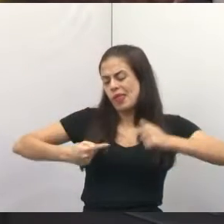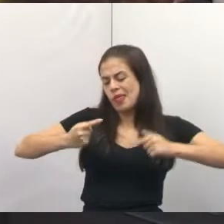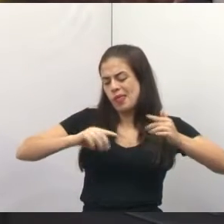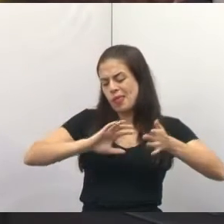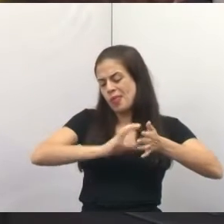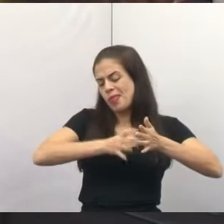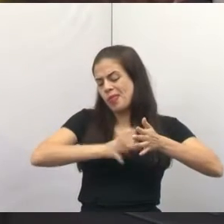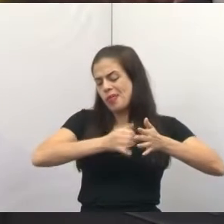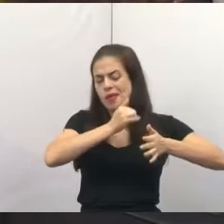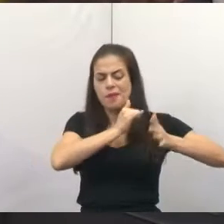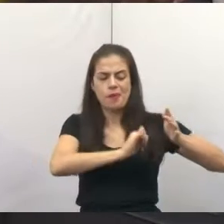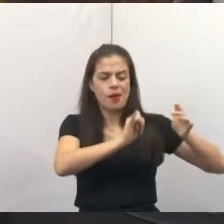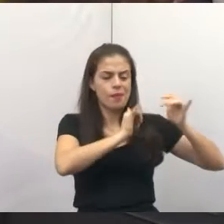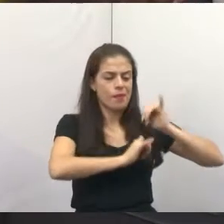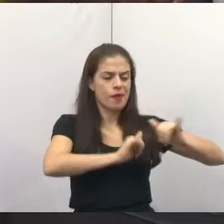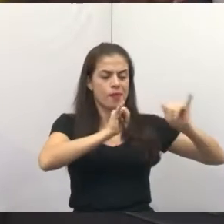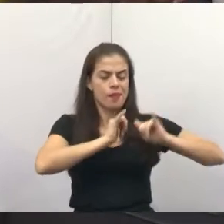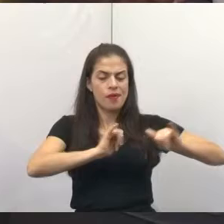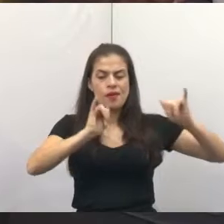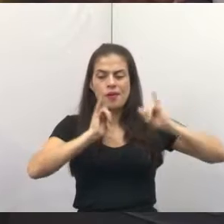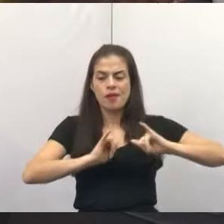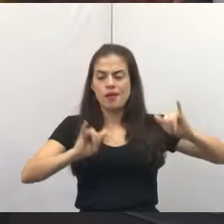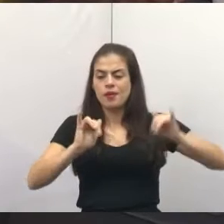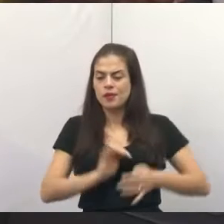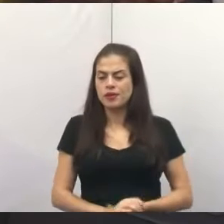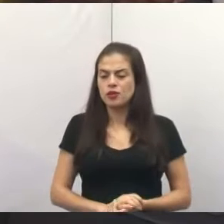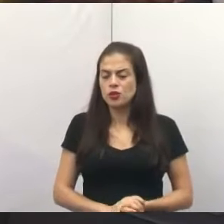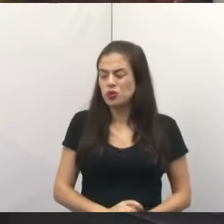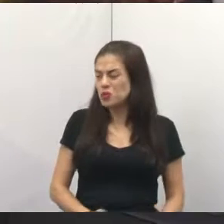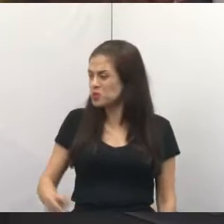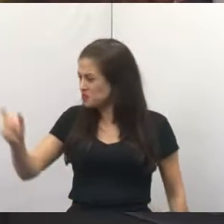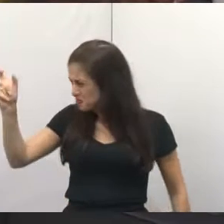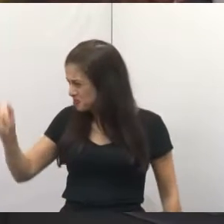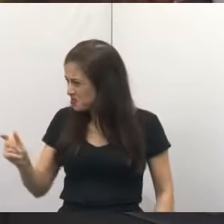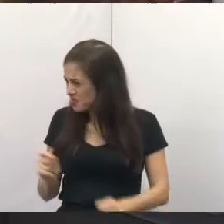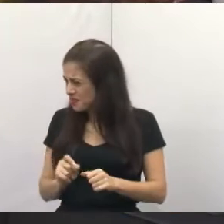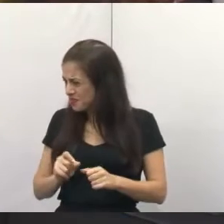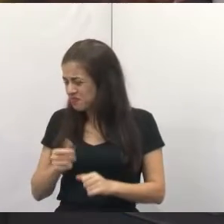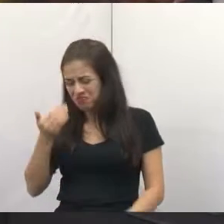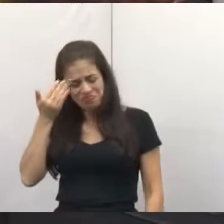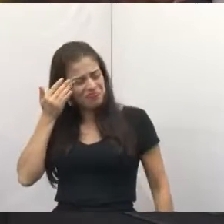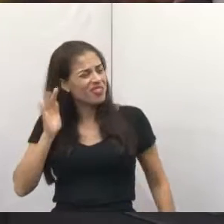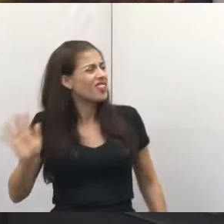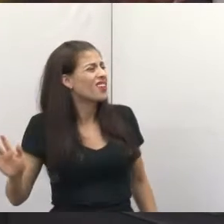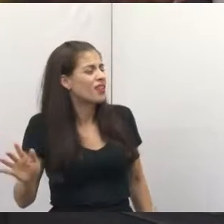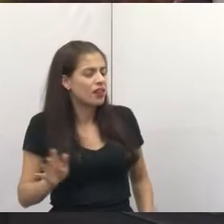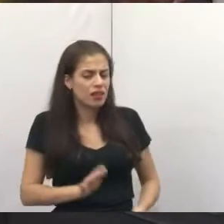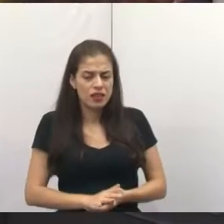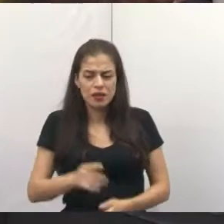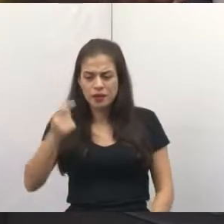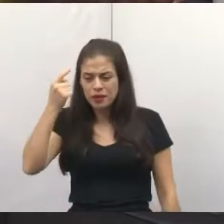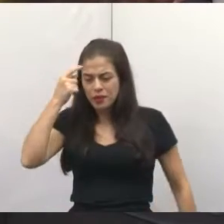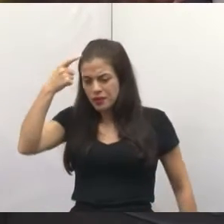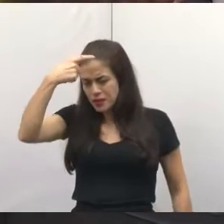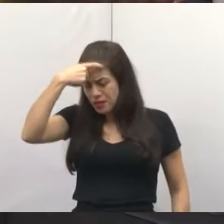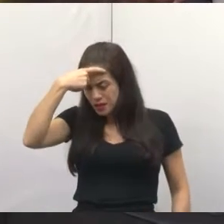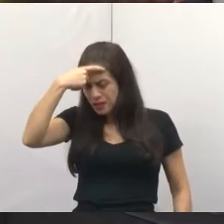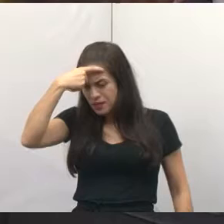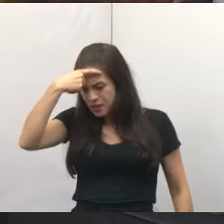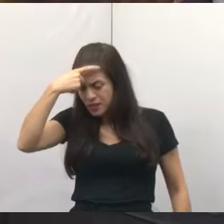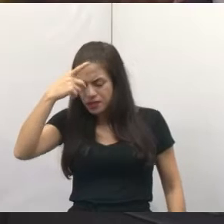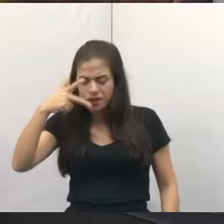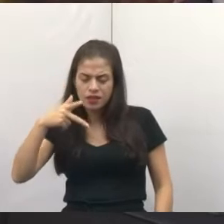Então, eu trabalho dessa forma. O que o outro faz ou não faz não me interessa, interessa o que minha consciência acha que é correto e a forma que eu